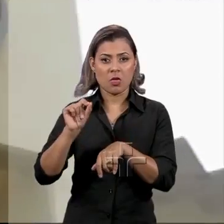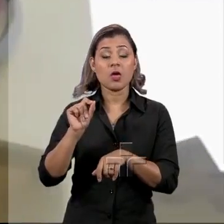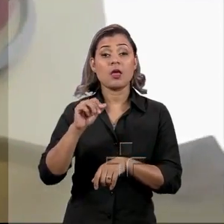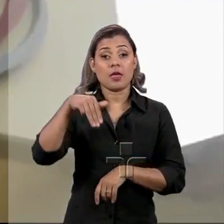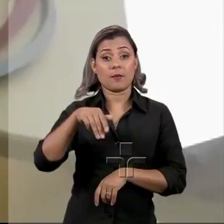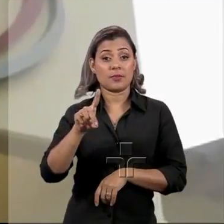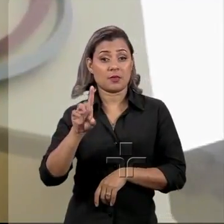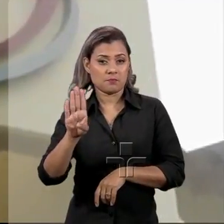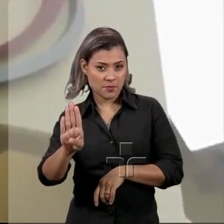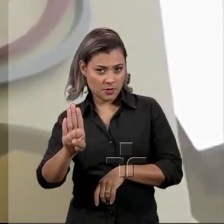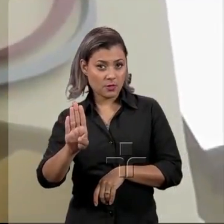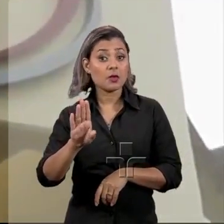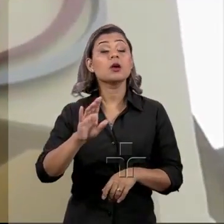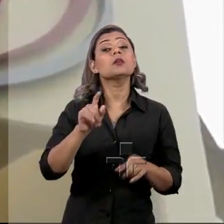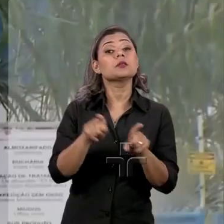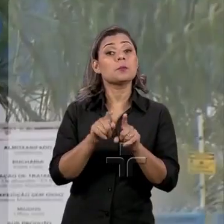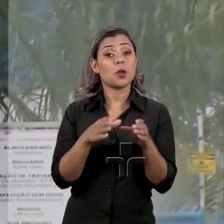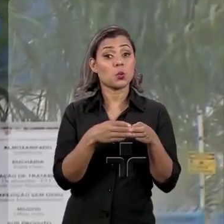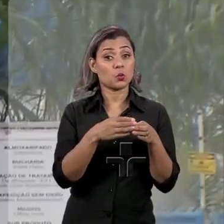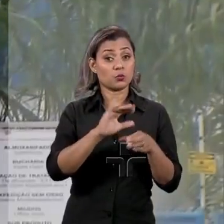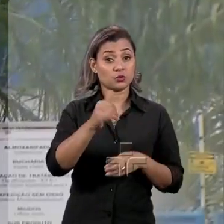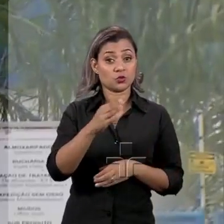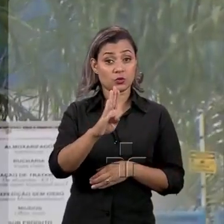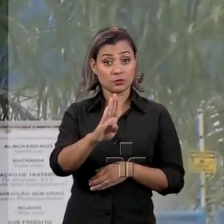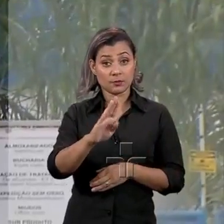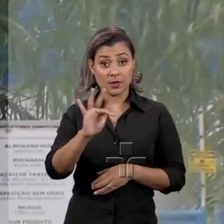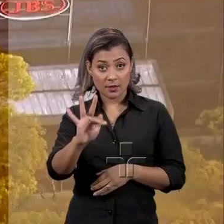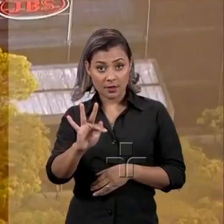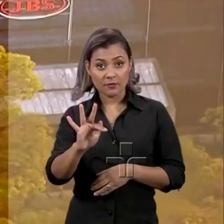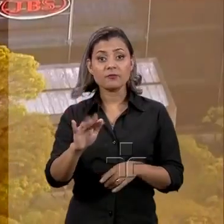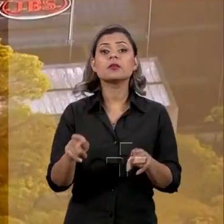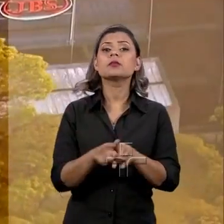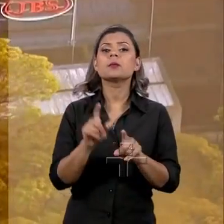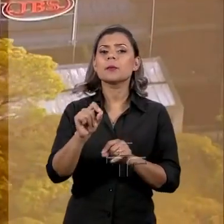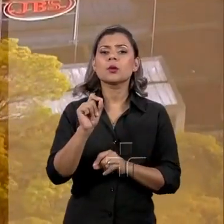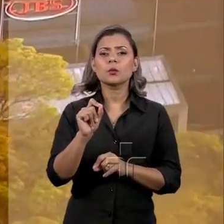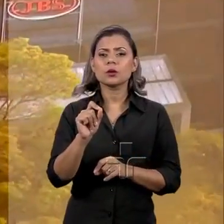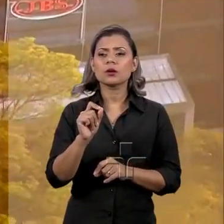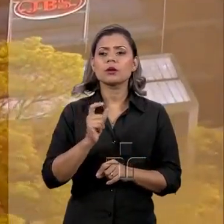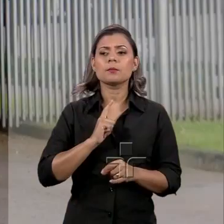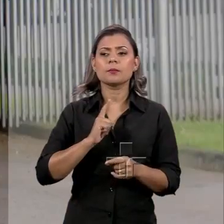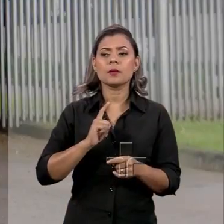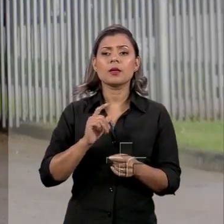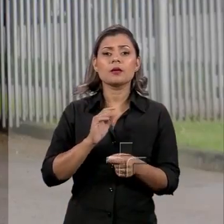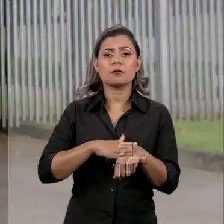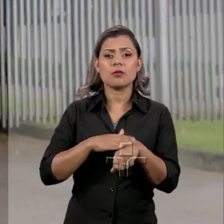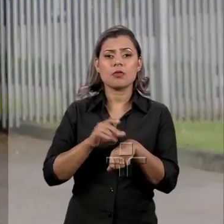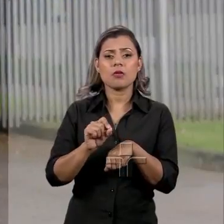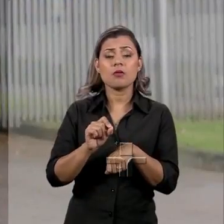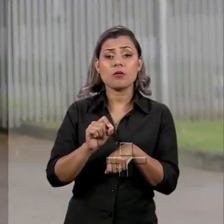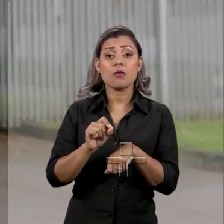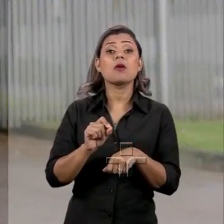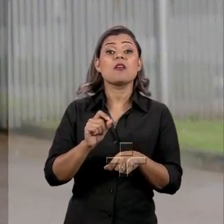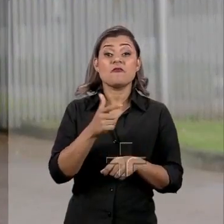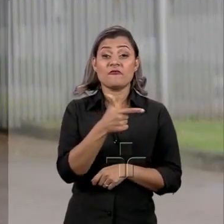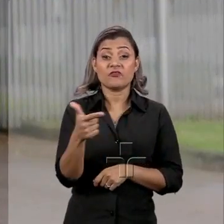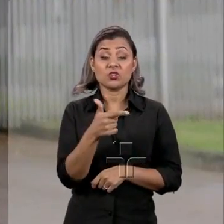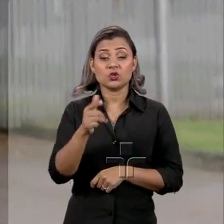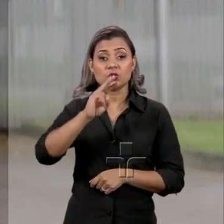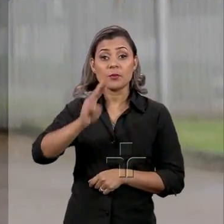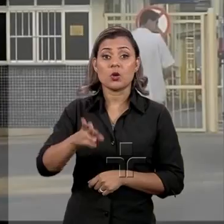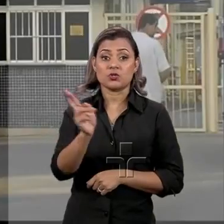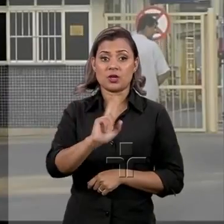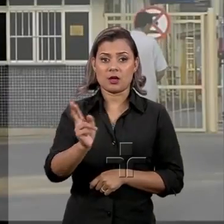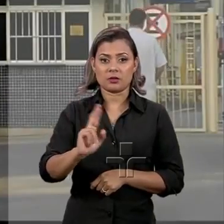MDB. Segundo o Funaro, o grupo JF teria feito pagamentos de propina no valor de 22 milhões